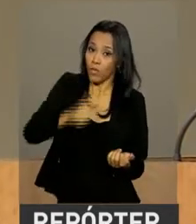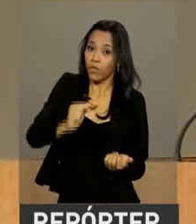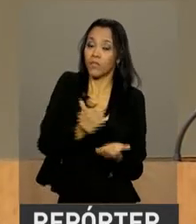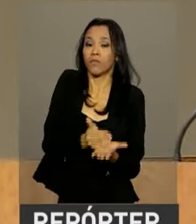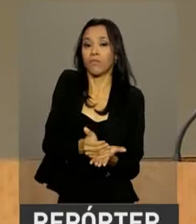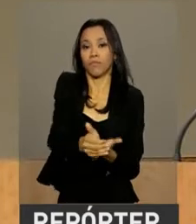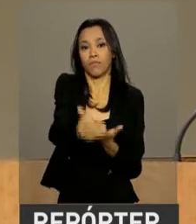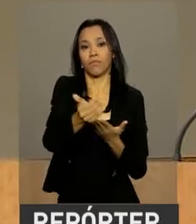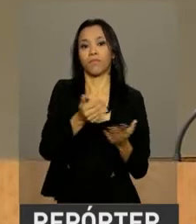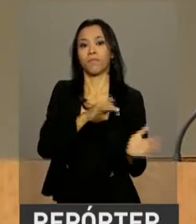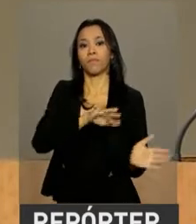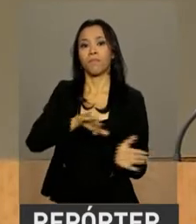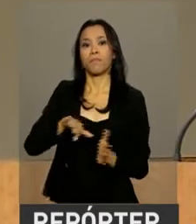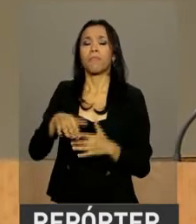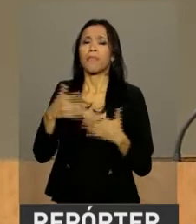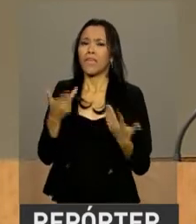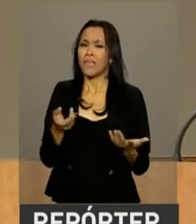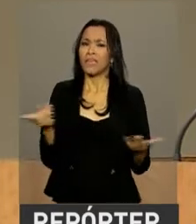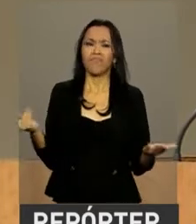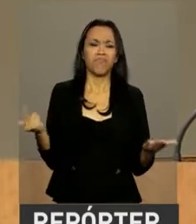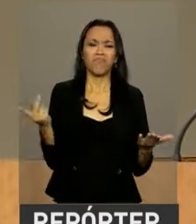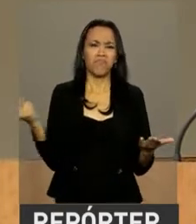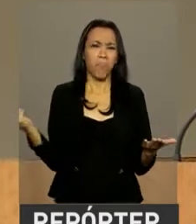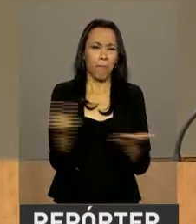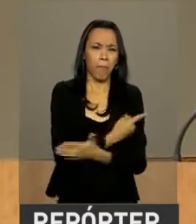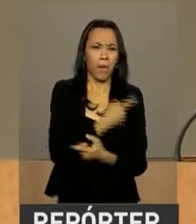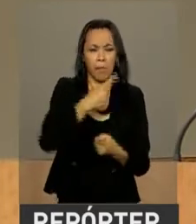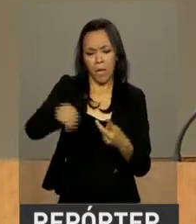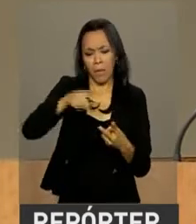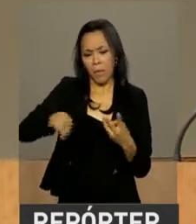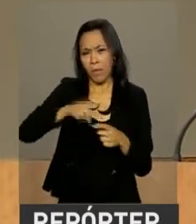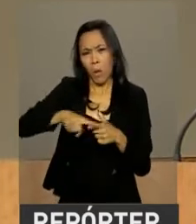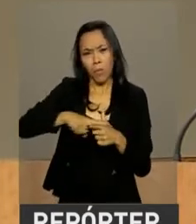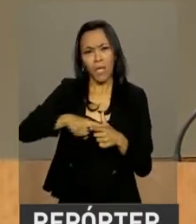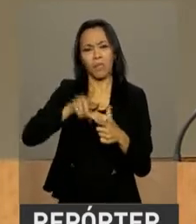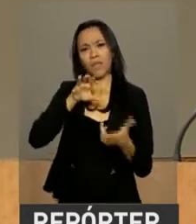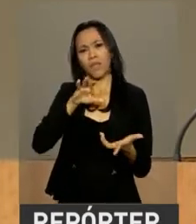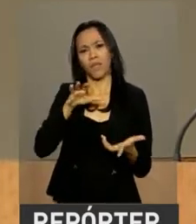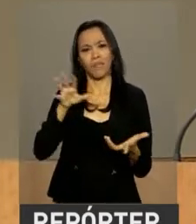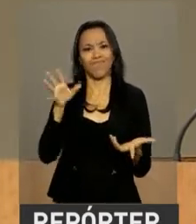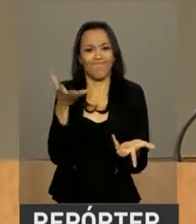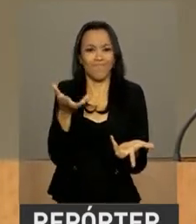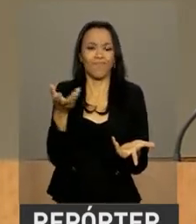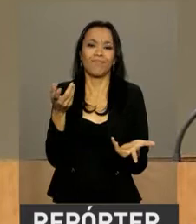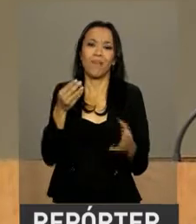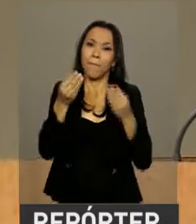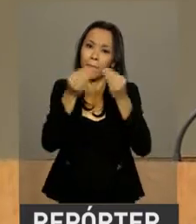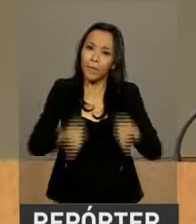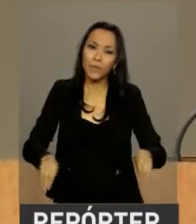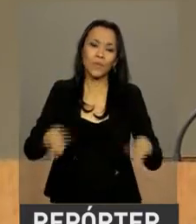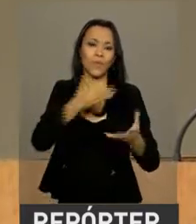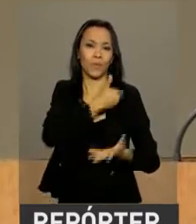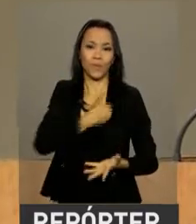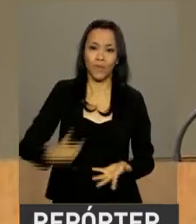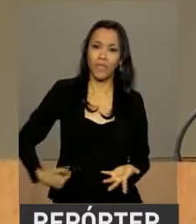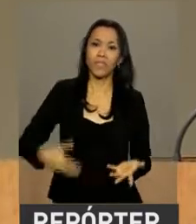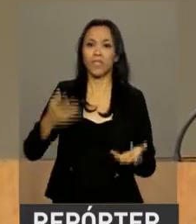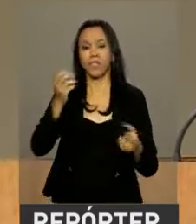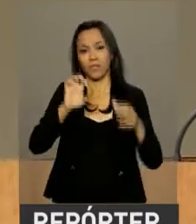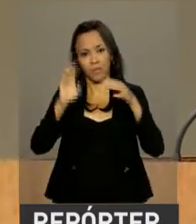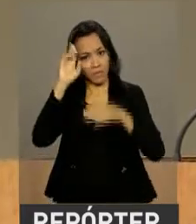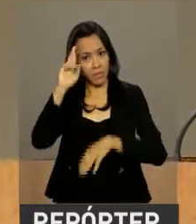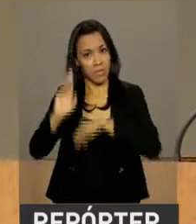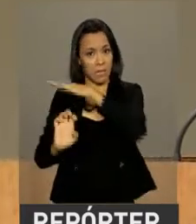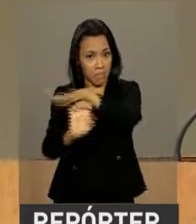que afetou o governo, afetou o povo brasileiro, afetou empresários e